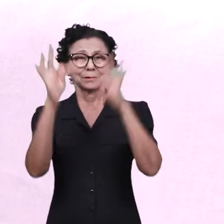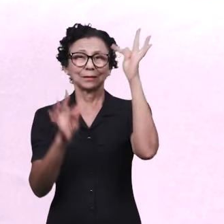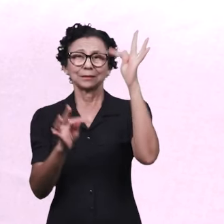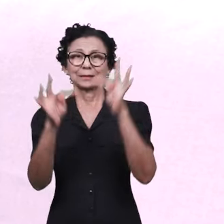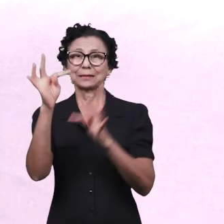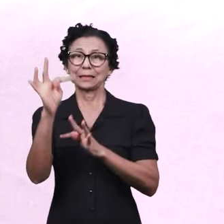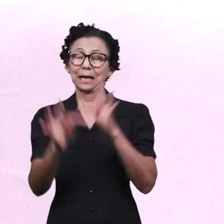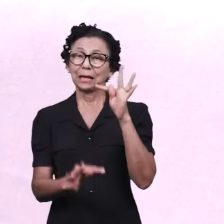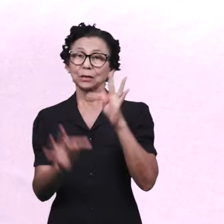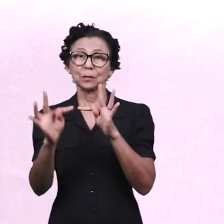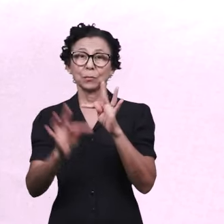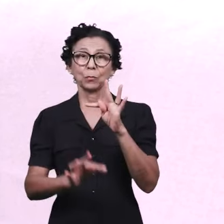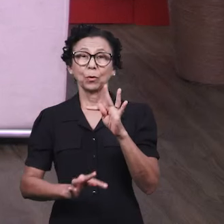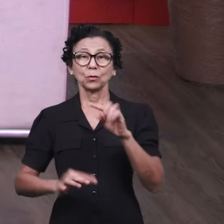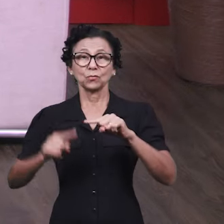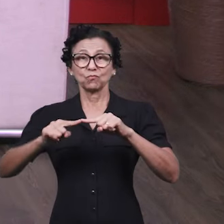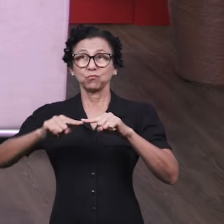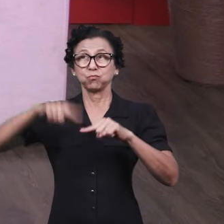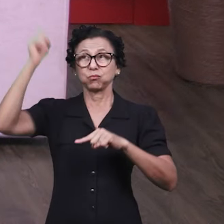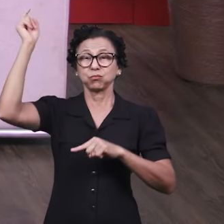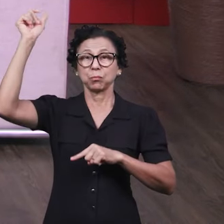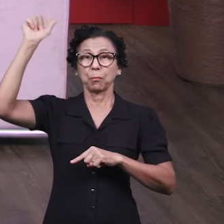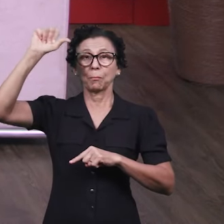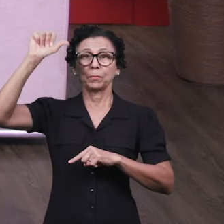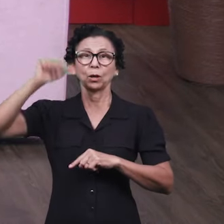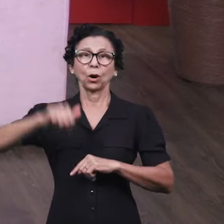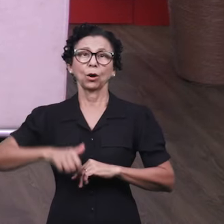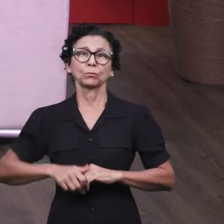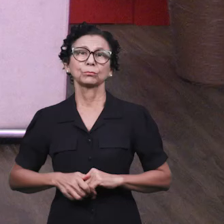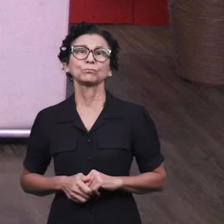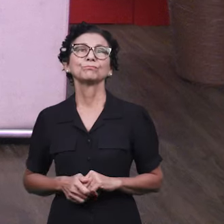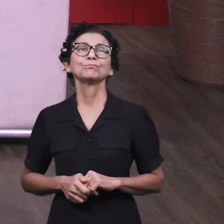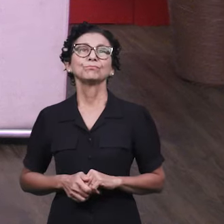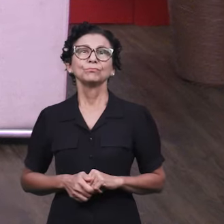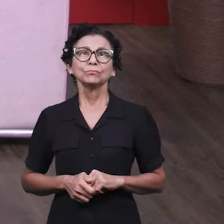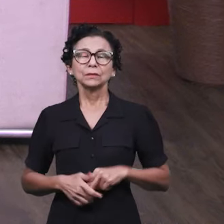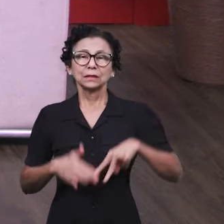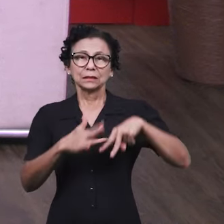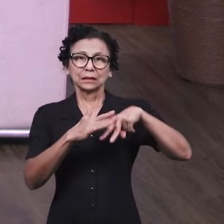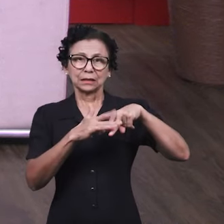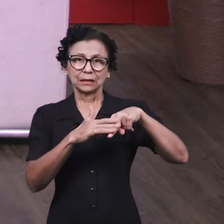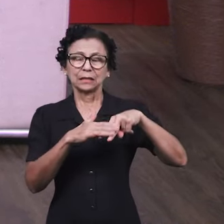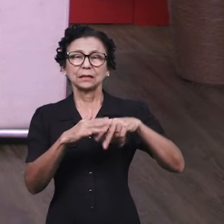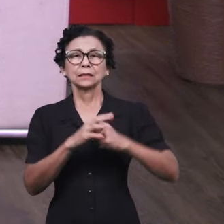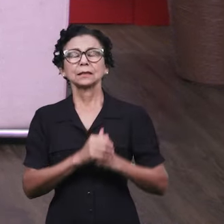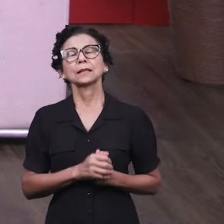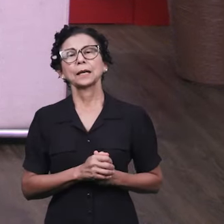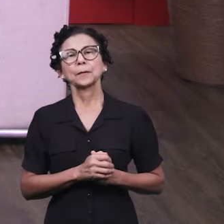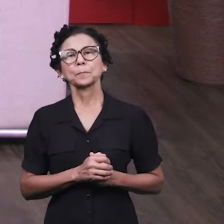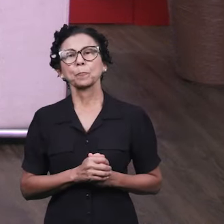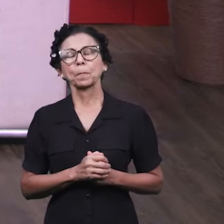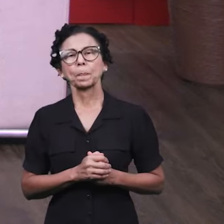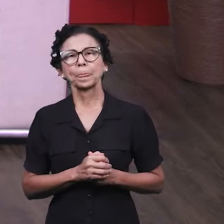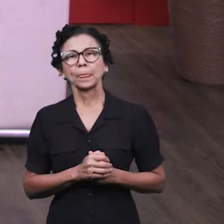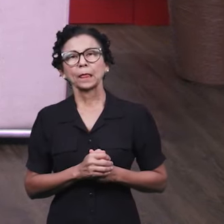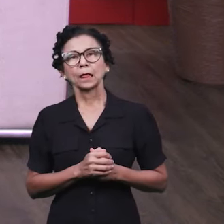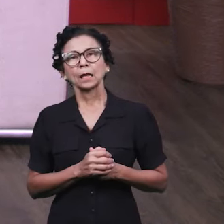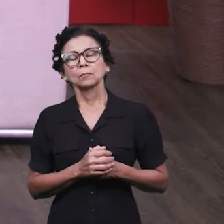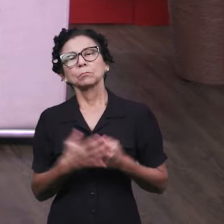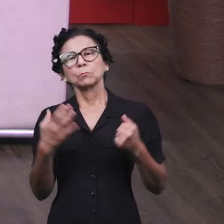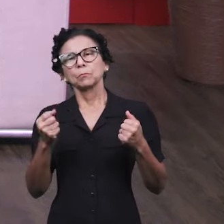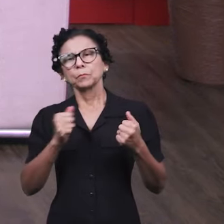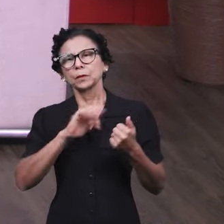estágio pode se agravar porque o lipedema e afeta a minha vida o lipedema ele tem vários graus e E se eu não tratar